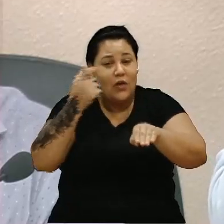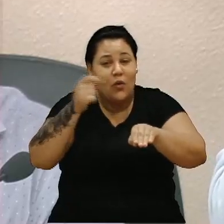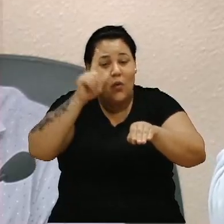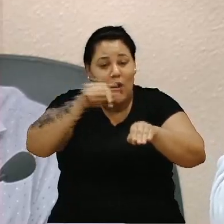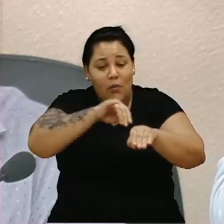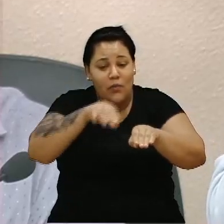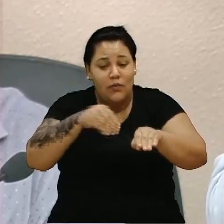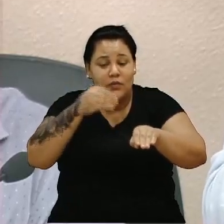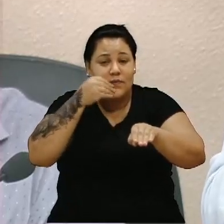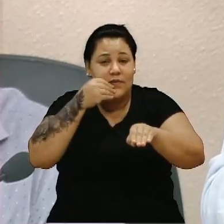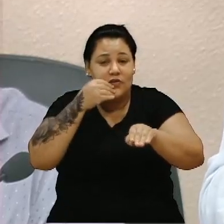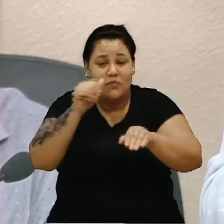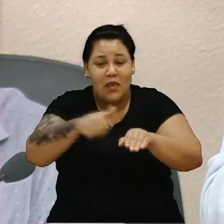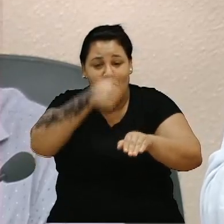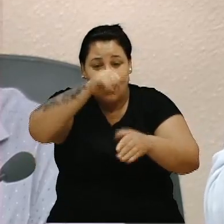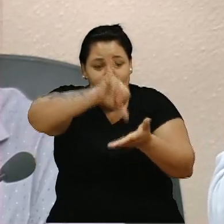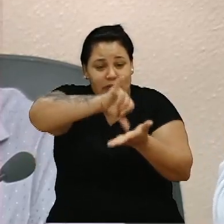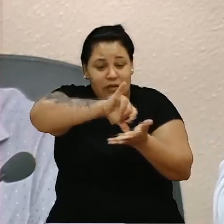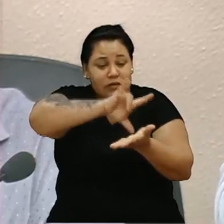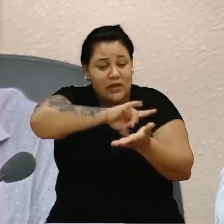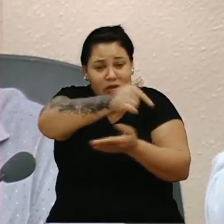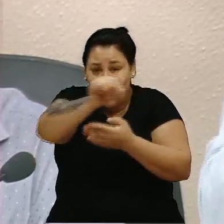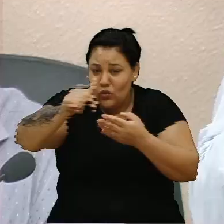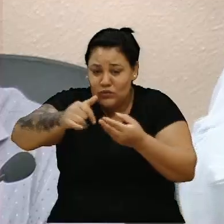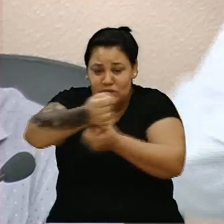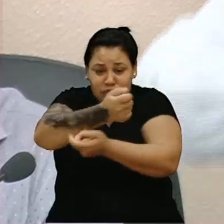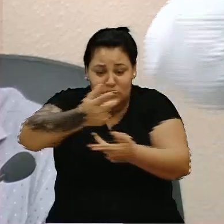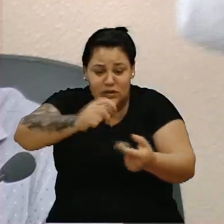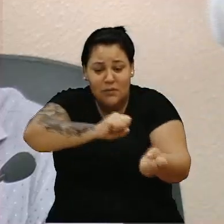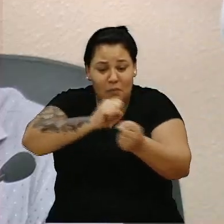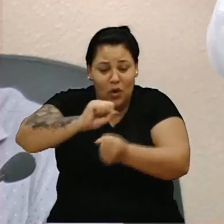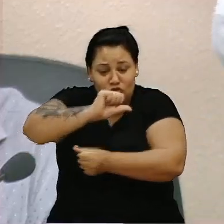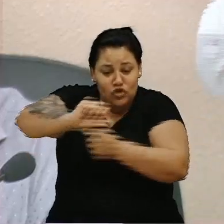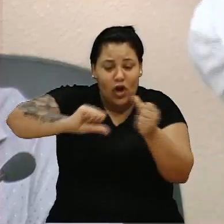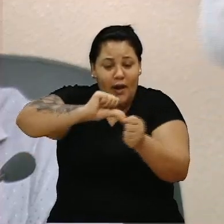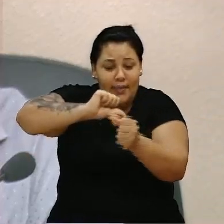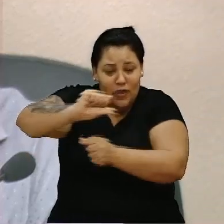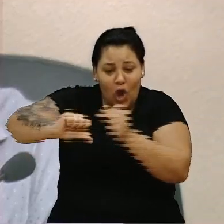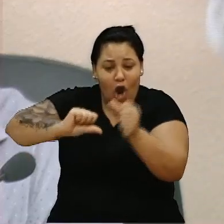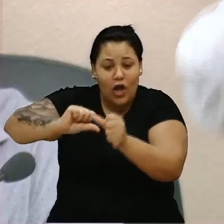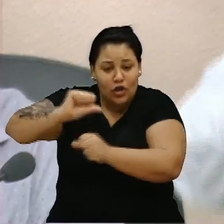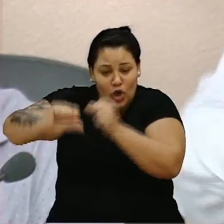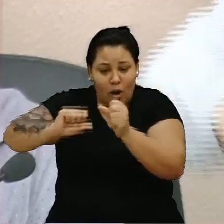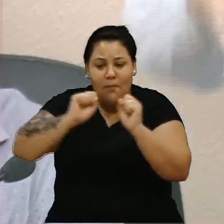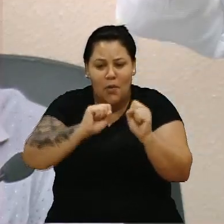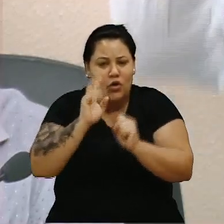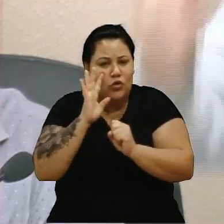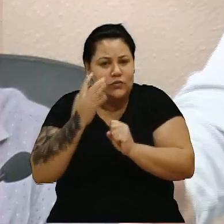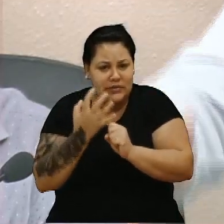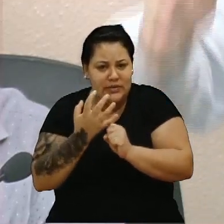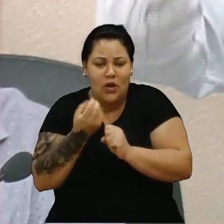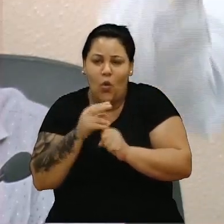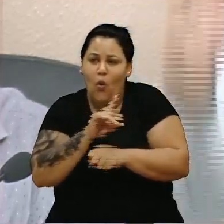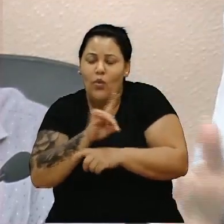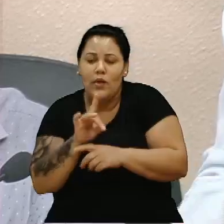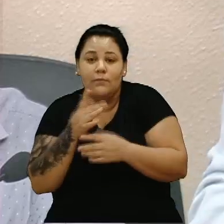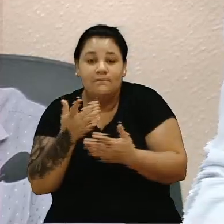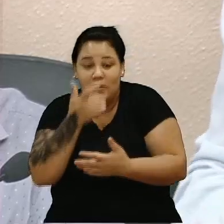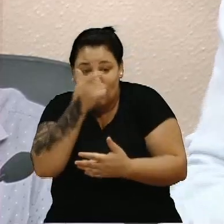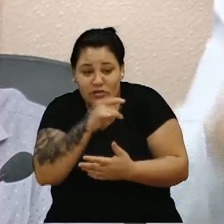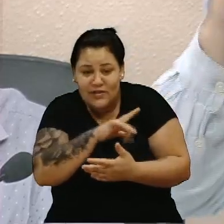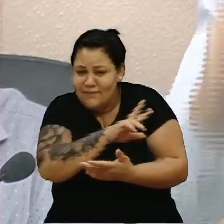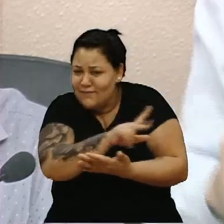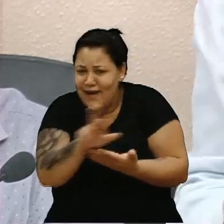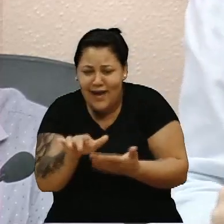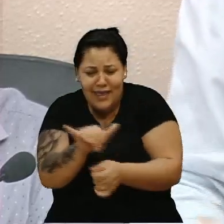eficiente do centro? Nós temos outras alterações necessárias. A integração desse transporte pode se dar ou não por bilhete único. Acho que ali nós temos uma saída para